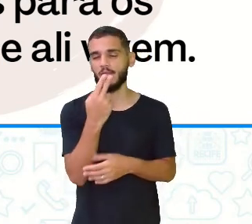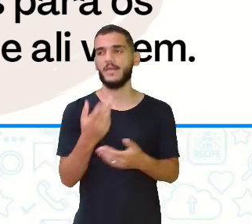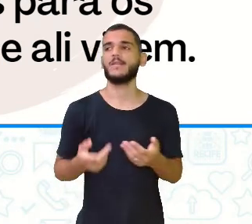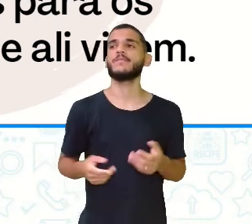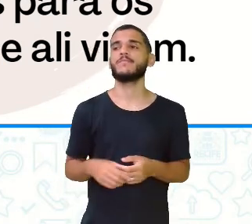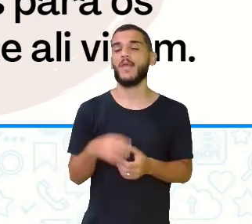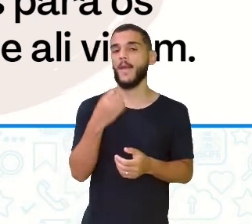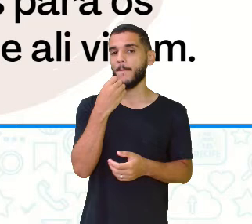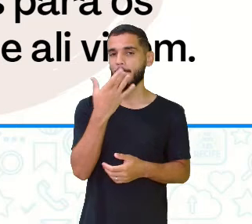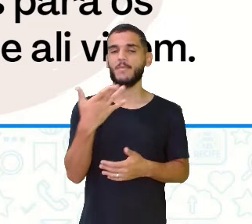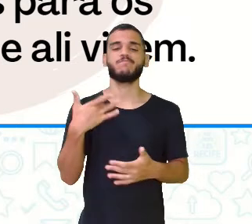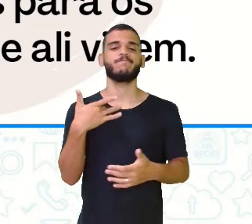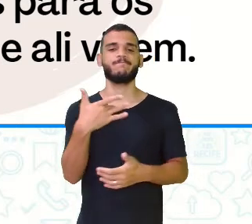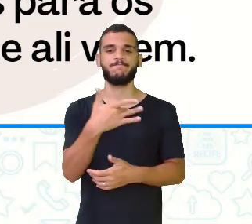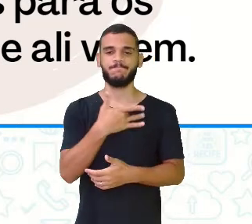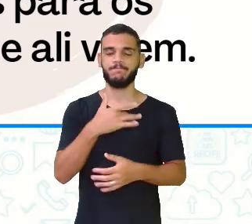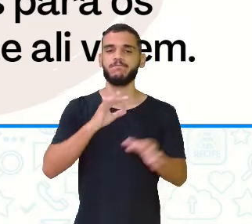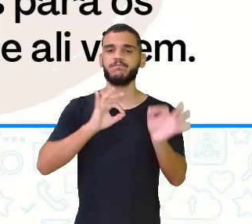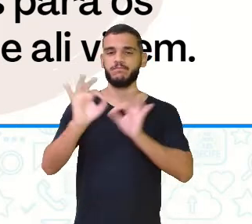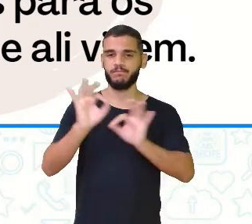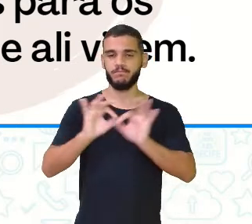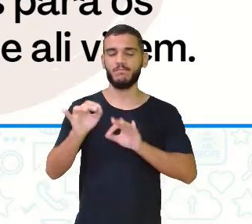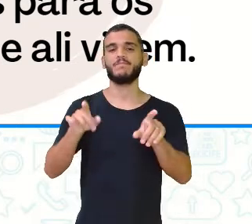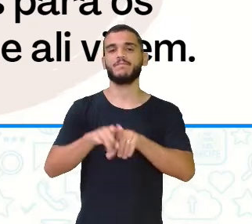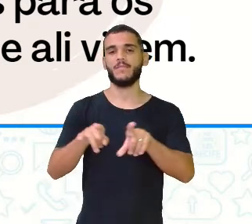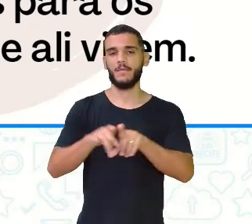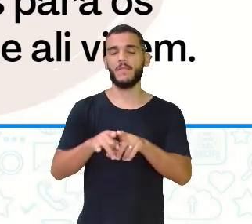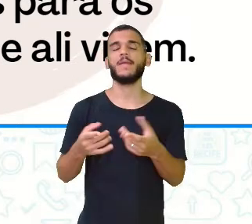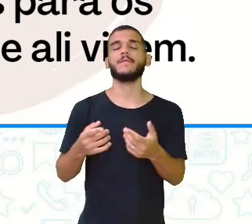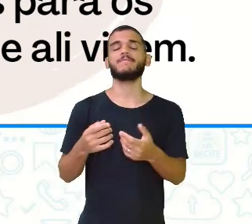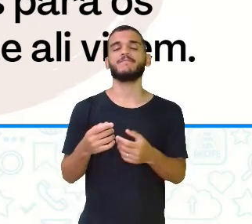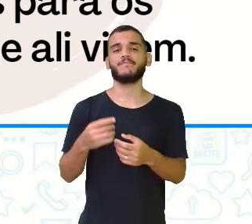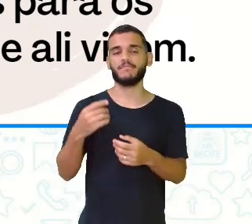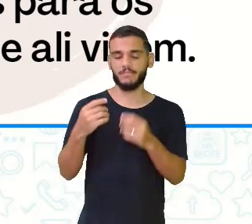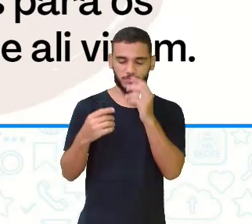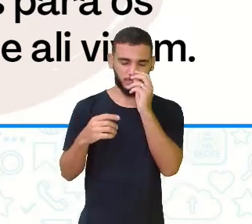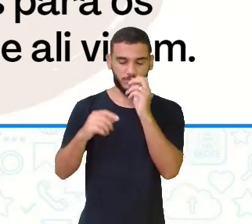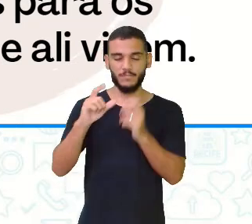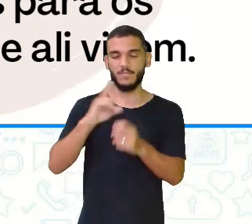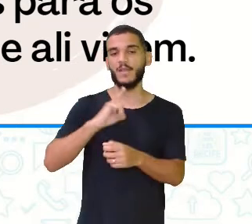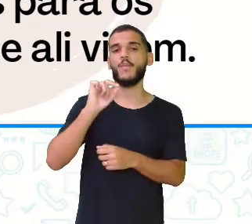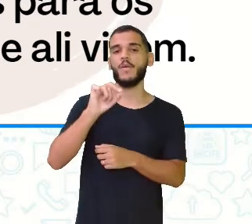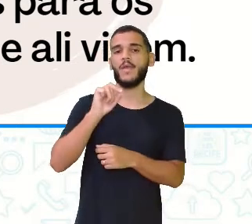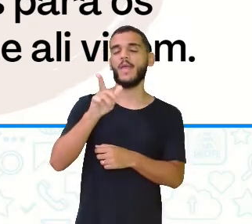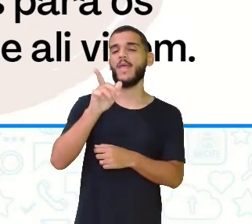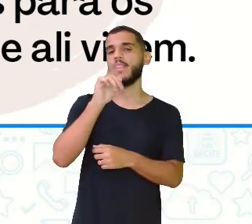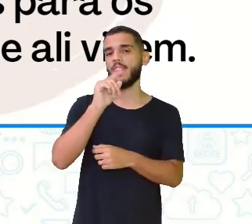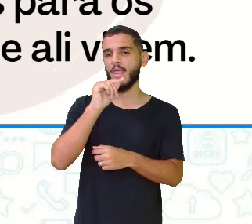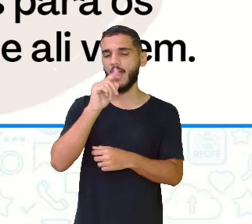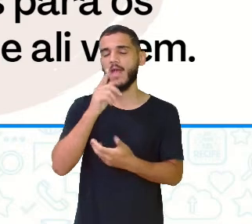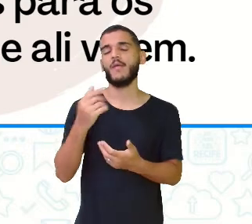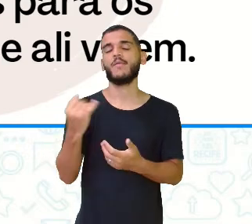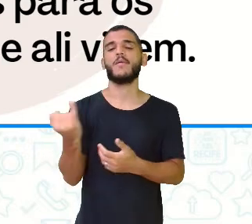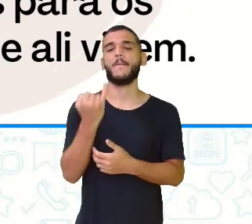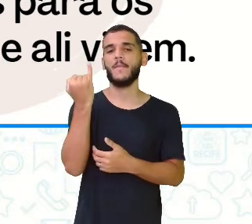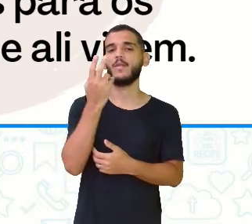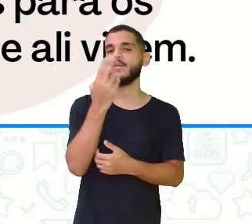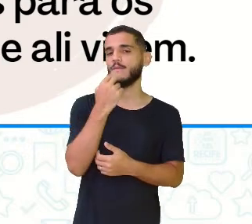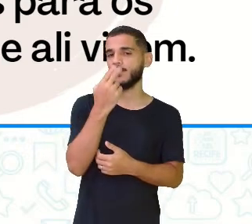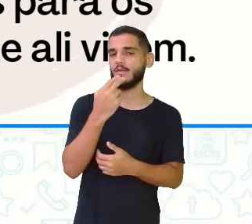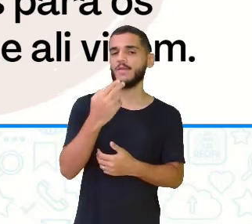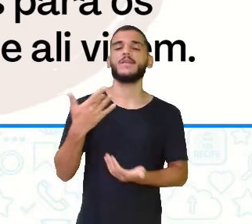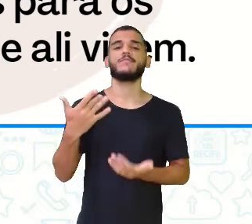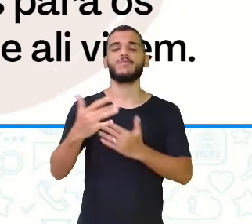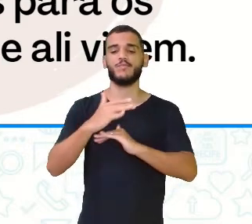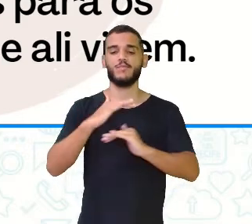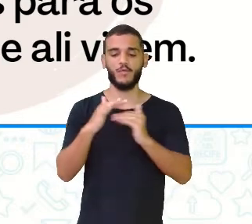bom funcionamento do metabolismo, que são dissolvidos na água. Esses sais são importantes para os organismos que ali vivem. Então,